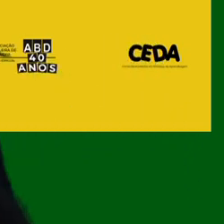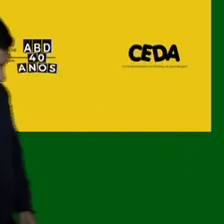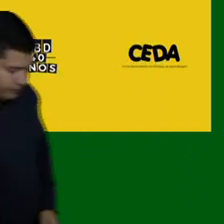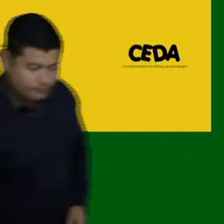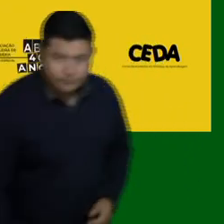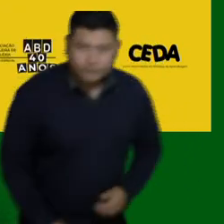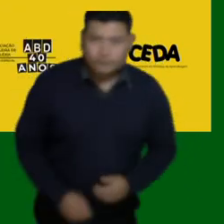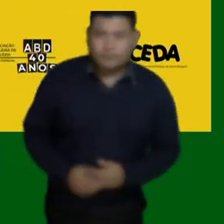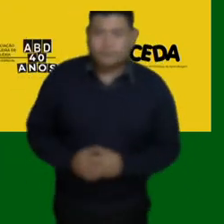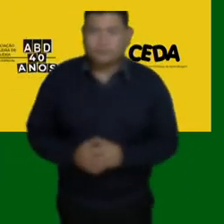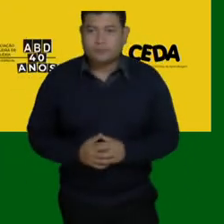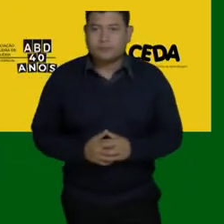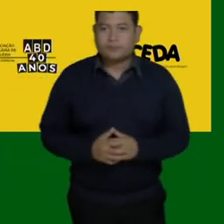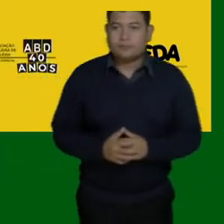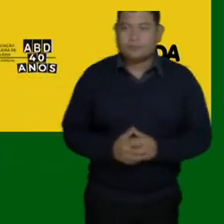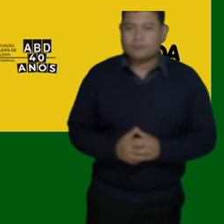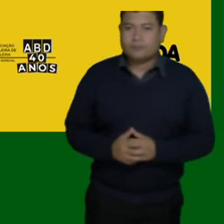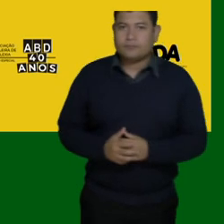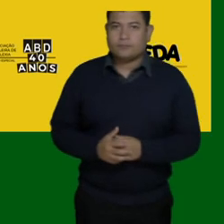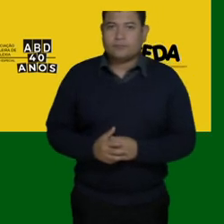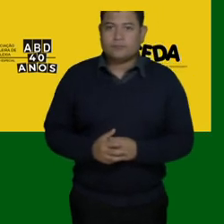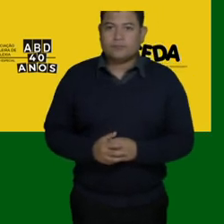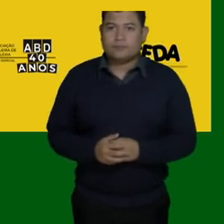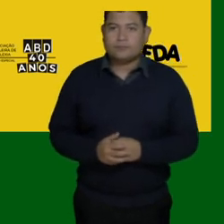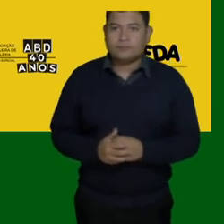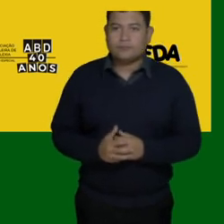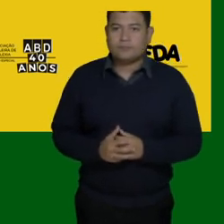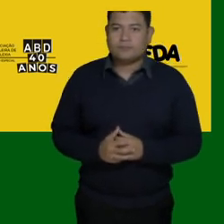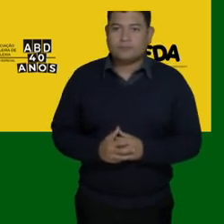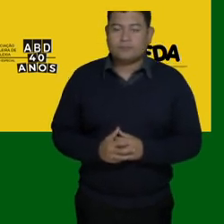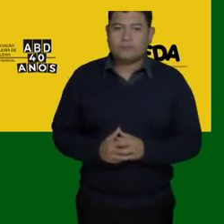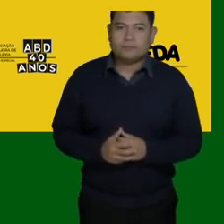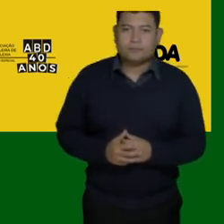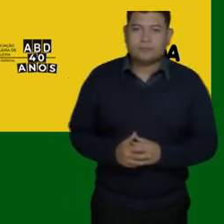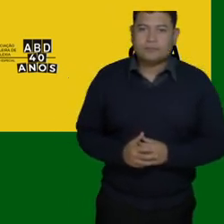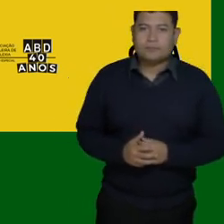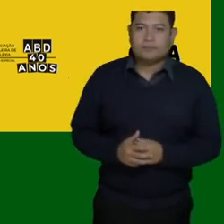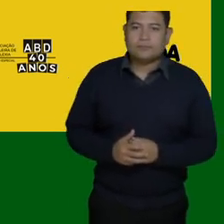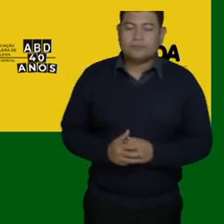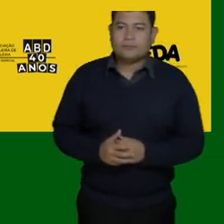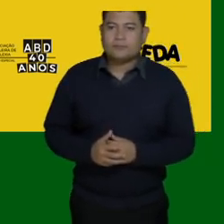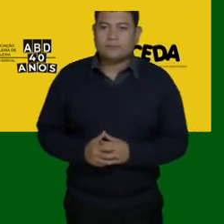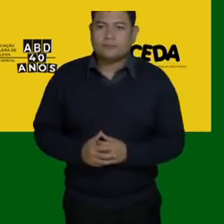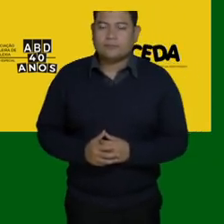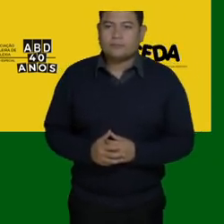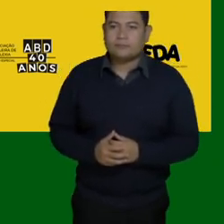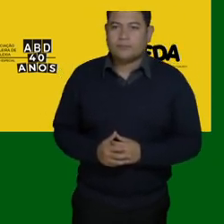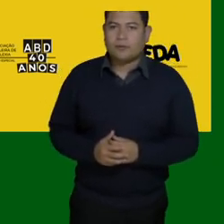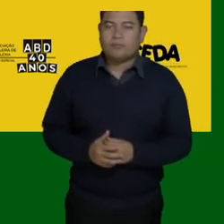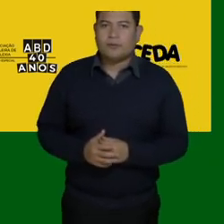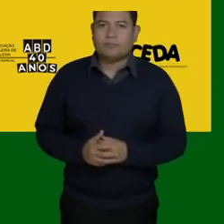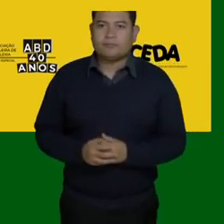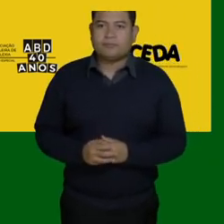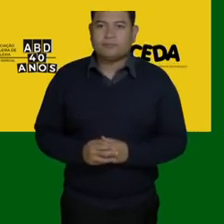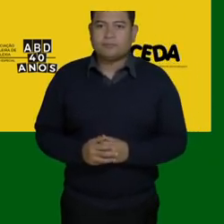para falar lá então assim foi muito triste pra gente mas eu acho que até ajudou né Inês